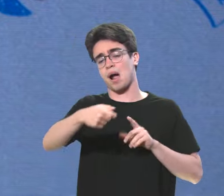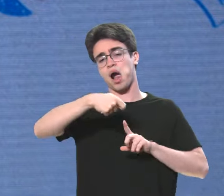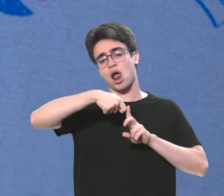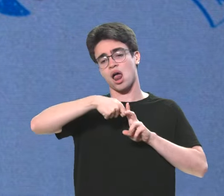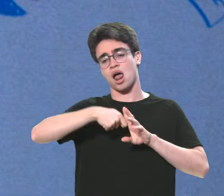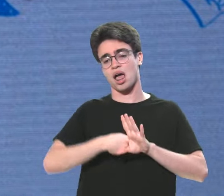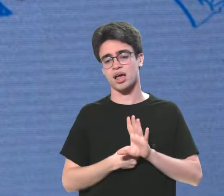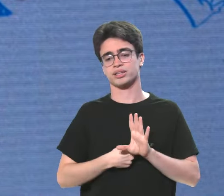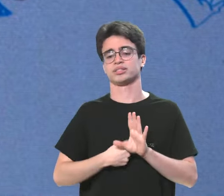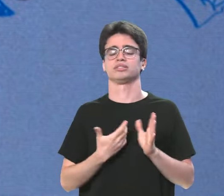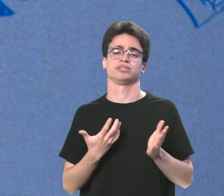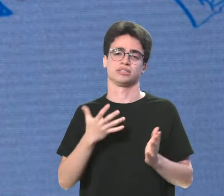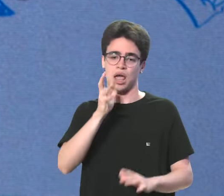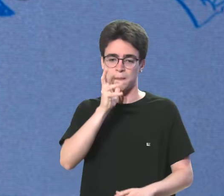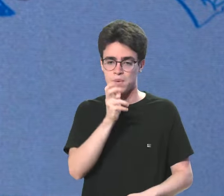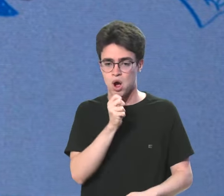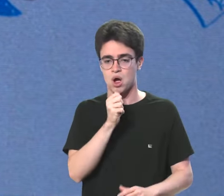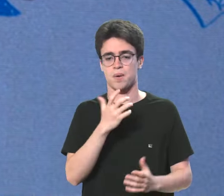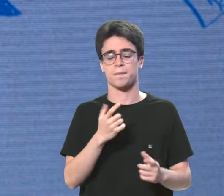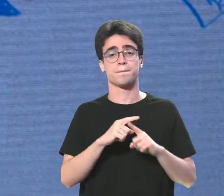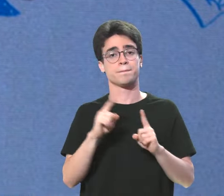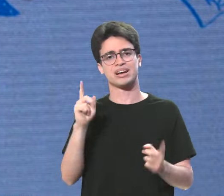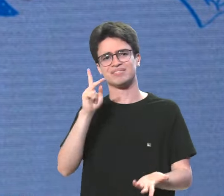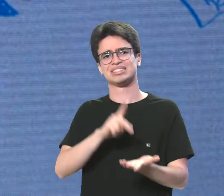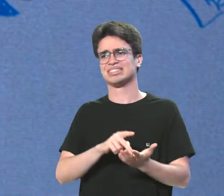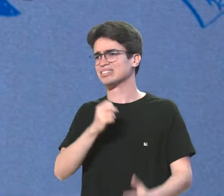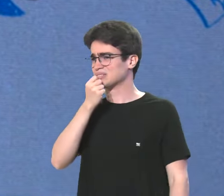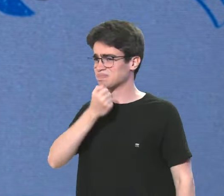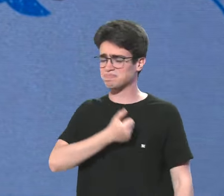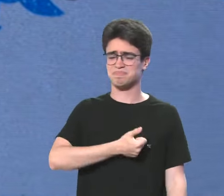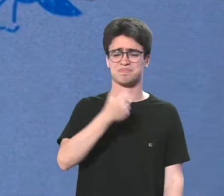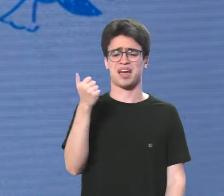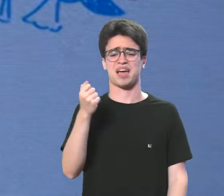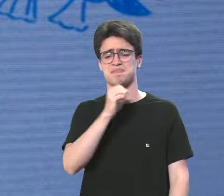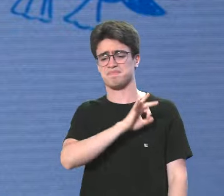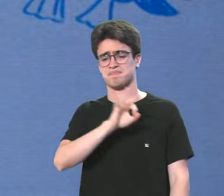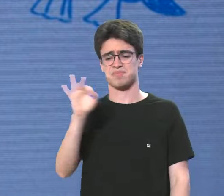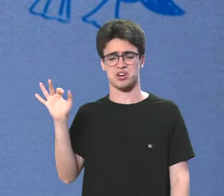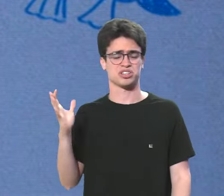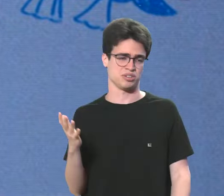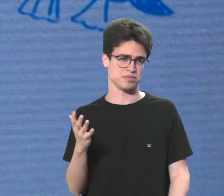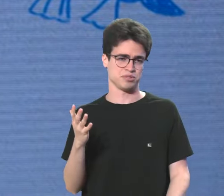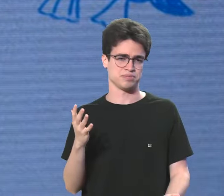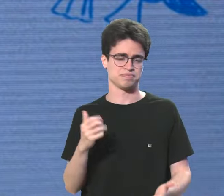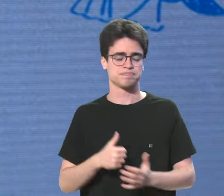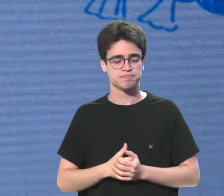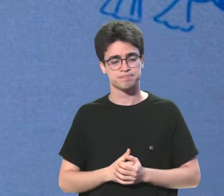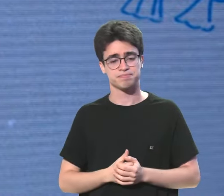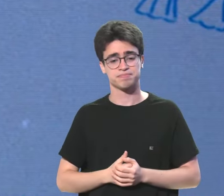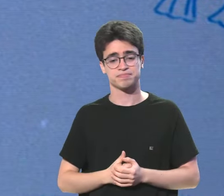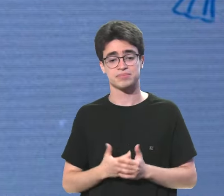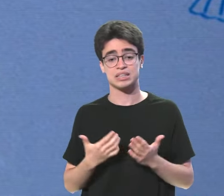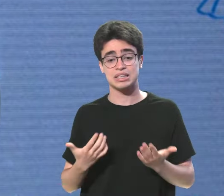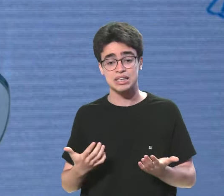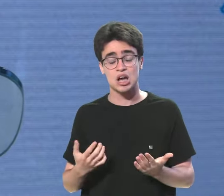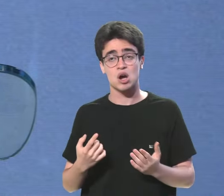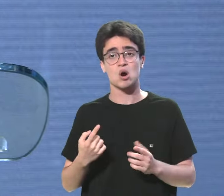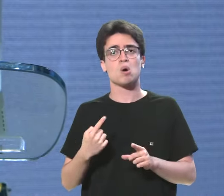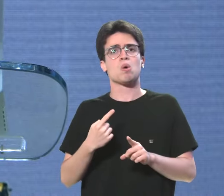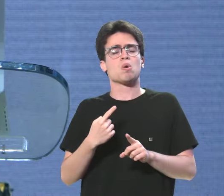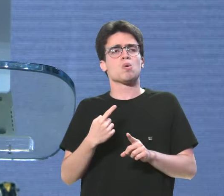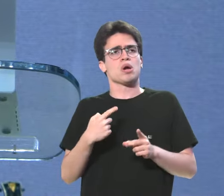até anos só que valeu muito a pena e a segunda coisa que eu entendo que é